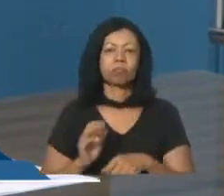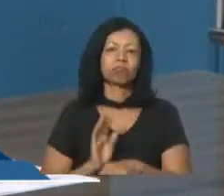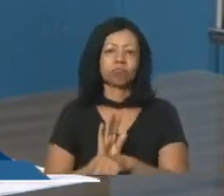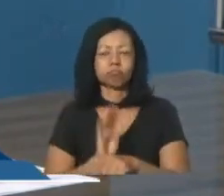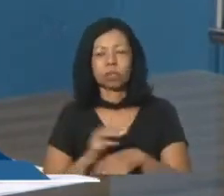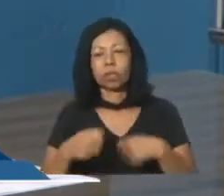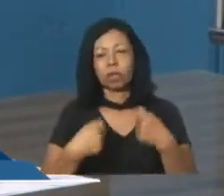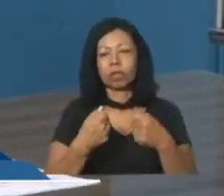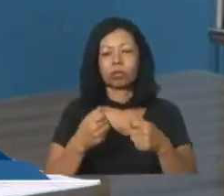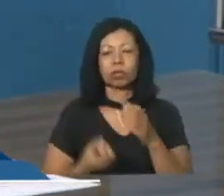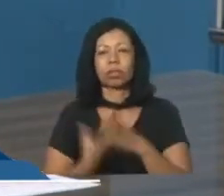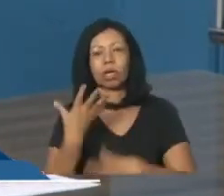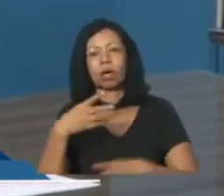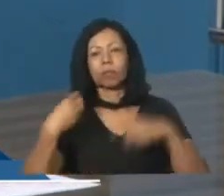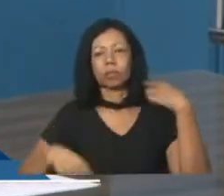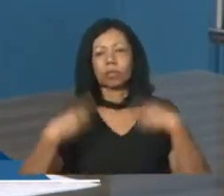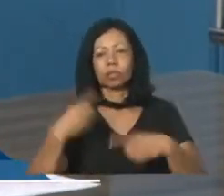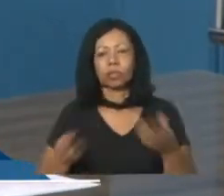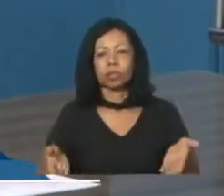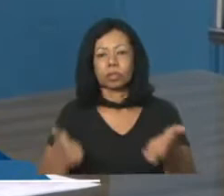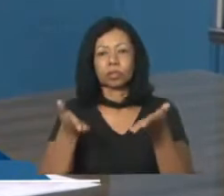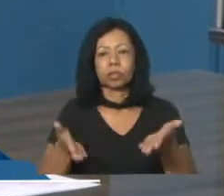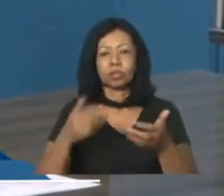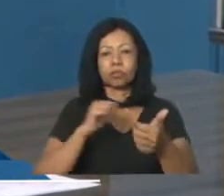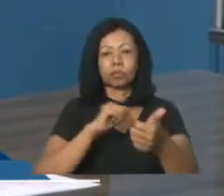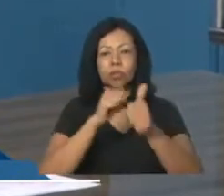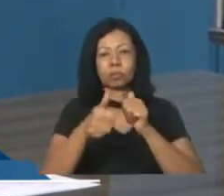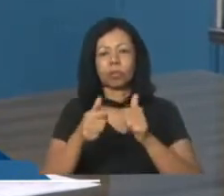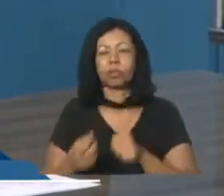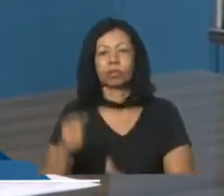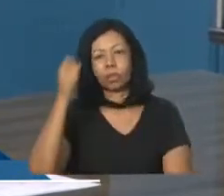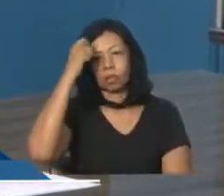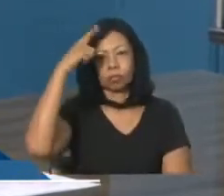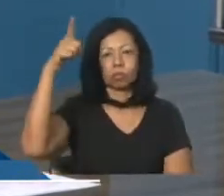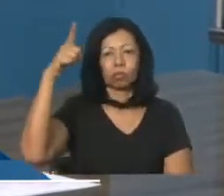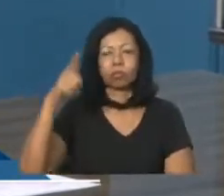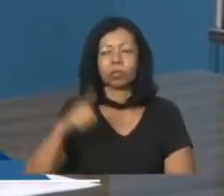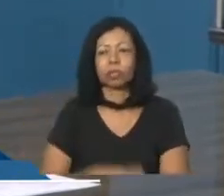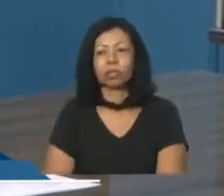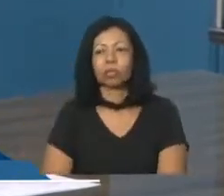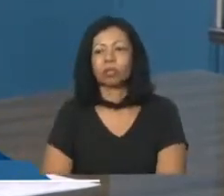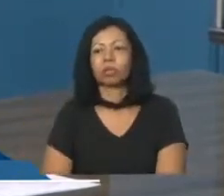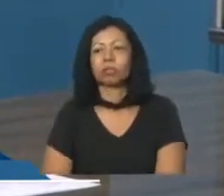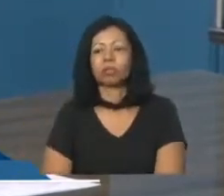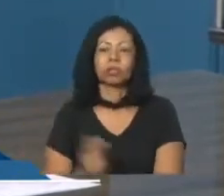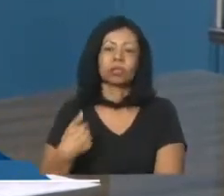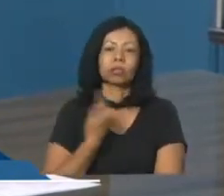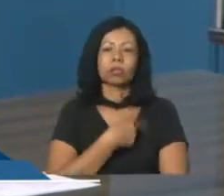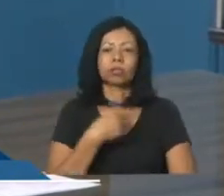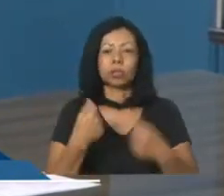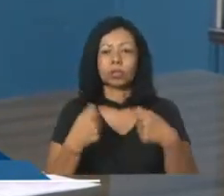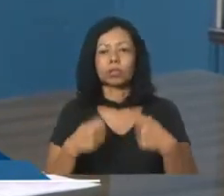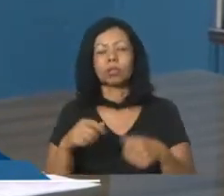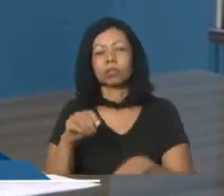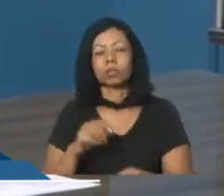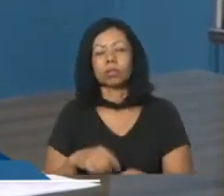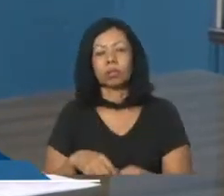políticas de incentivo ao esporte, à cultura. E a gente precisa ser muito pé no